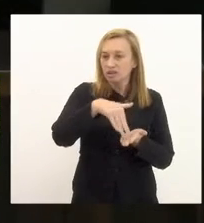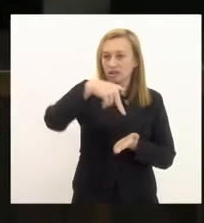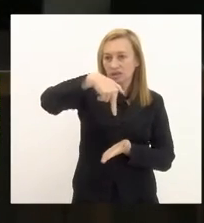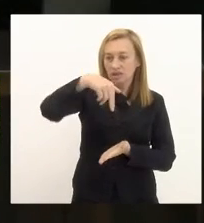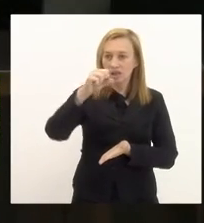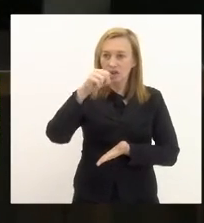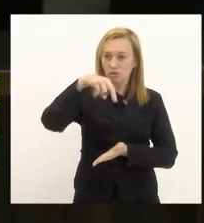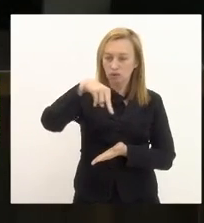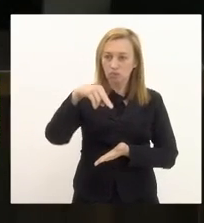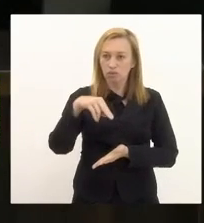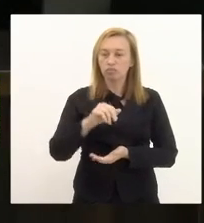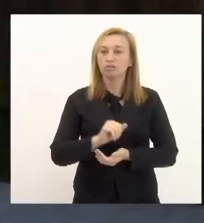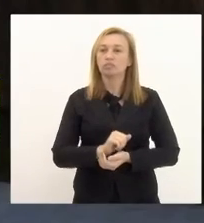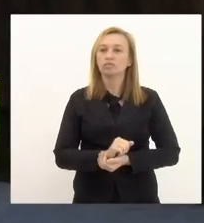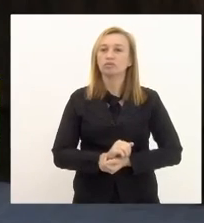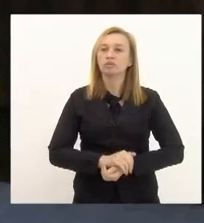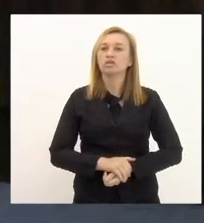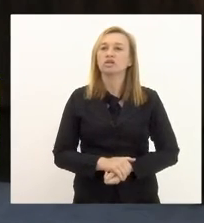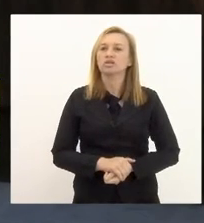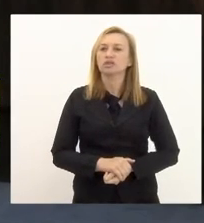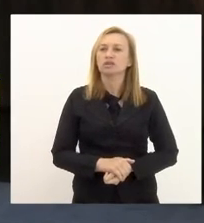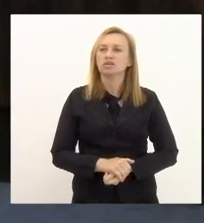são Rocha a